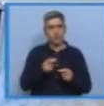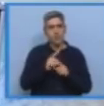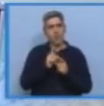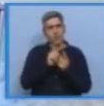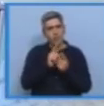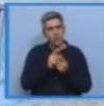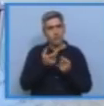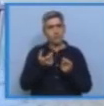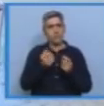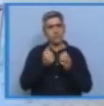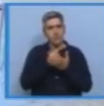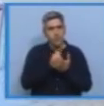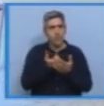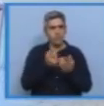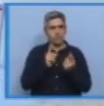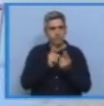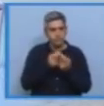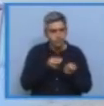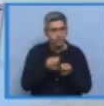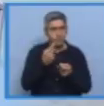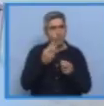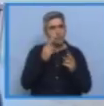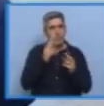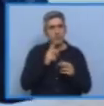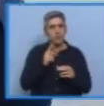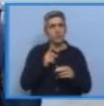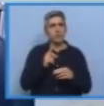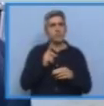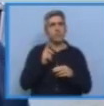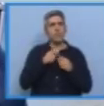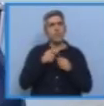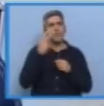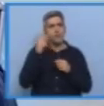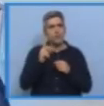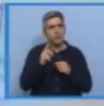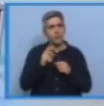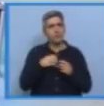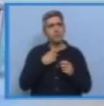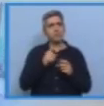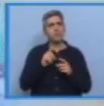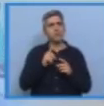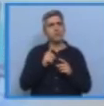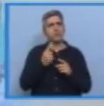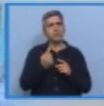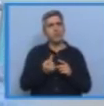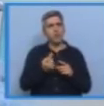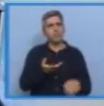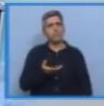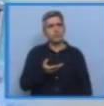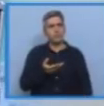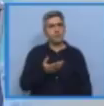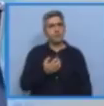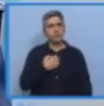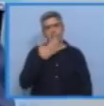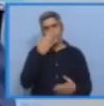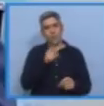atendê-lo, a dar-lhe pelo menos alguma esperança, não no sentido de prolongamento da vida, mas no sentido de não estar só, não